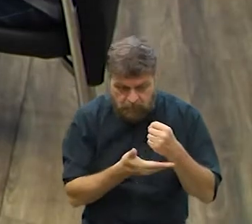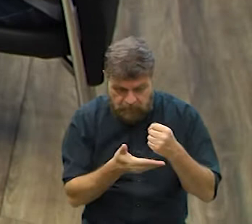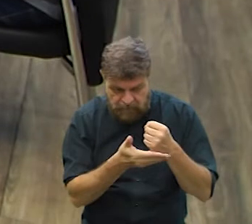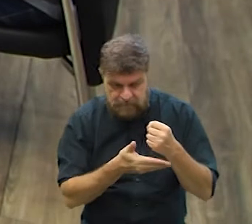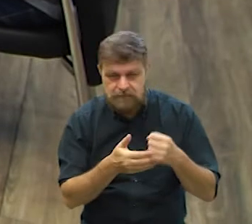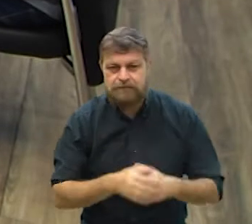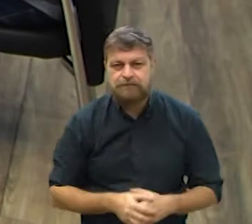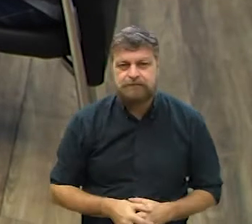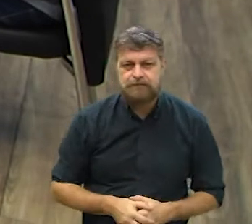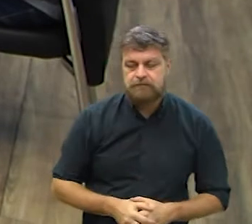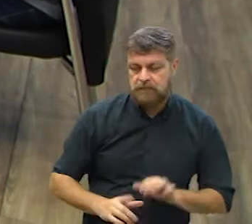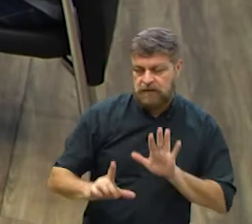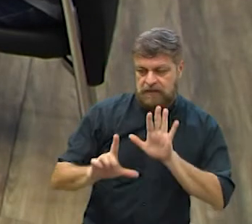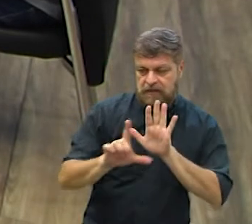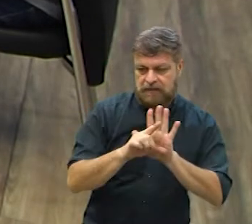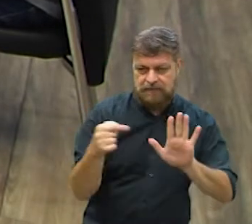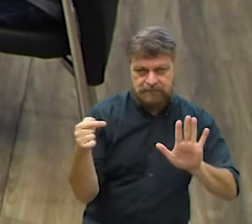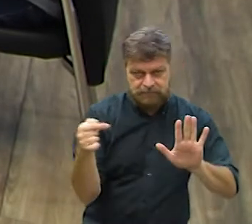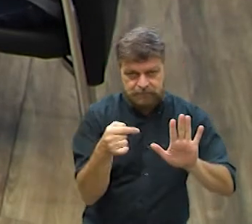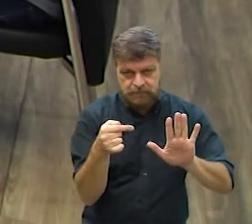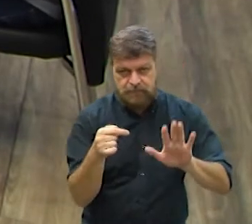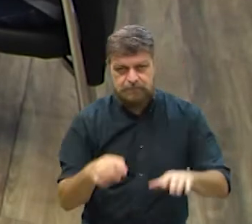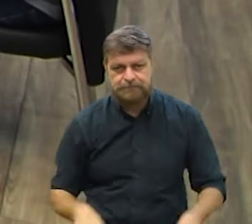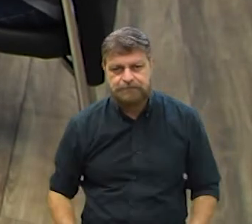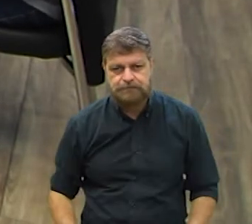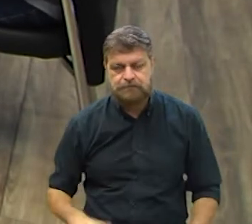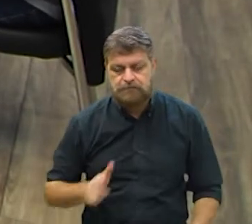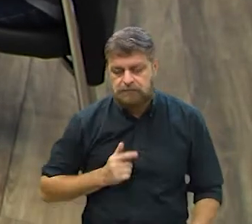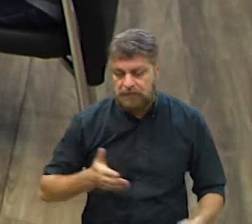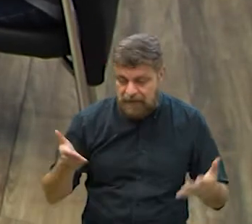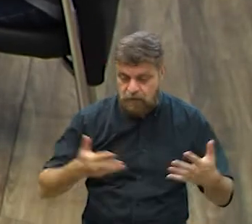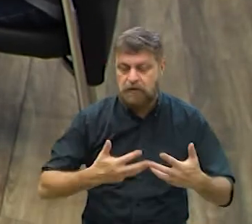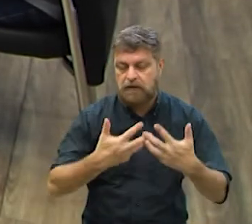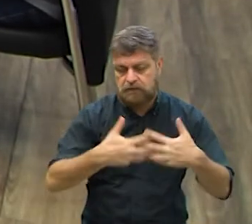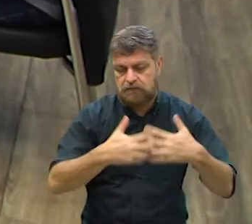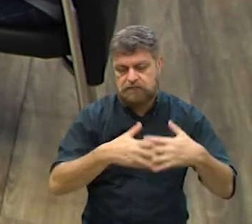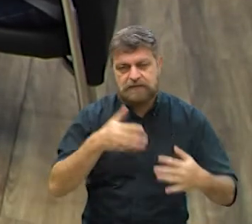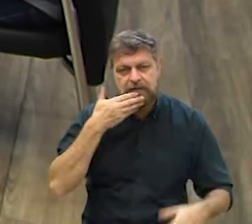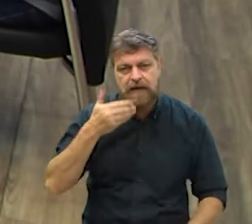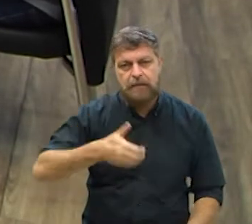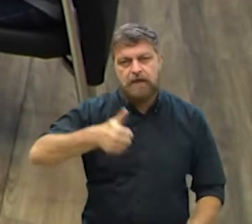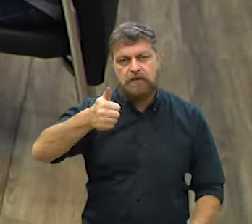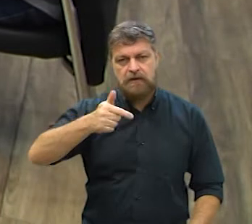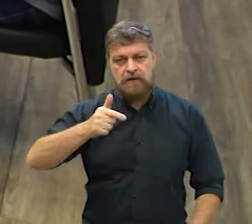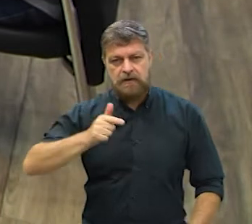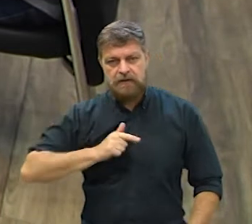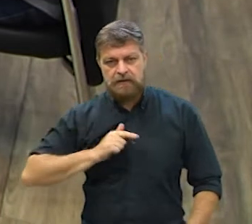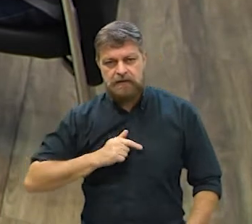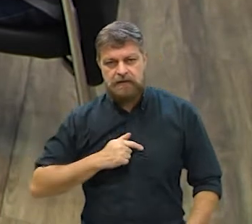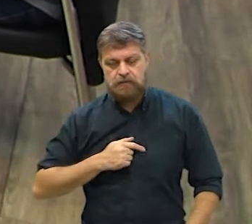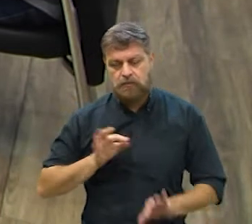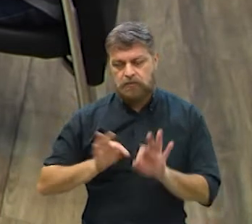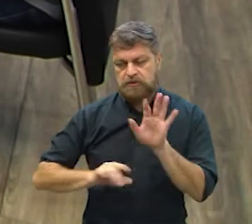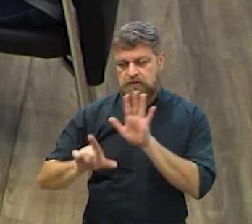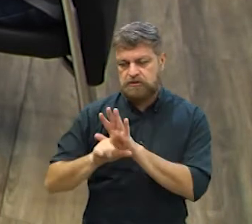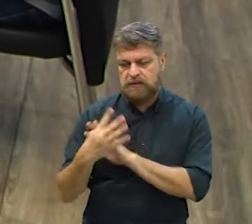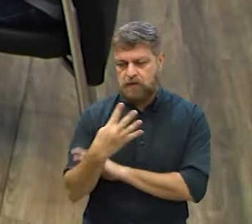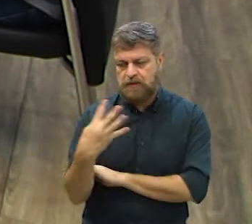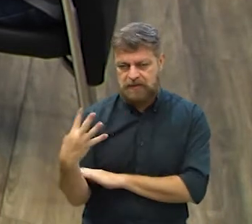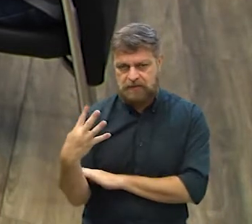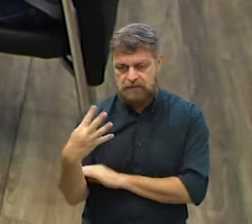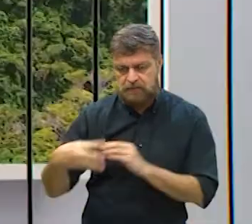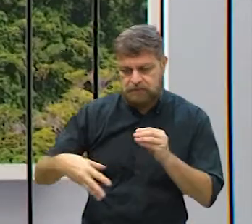objetivo inicial? Essa lei ela vai ser mais execuível ainda com a aprovação do